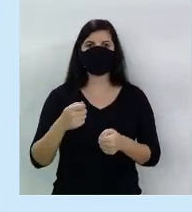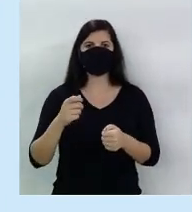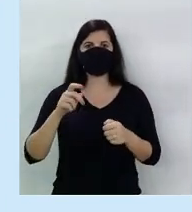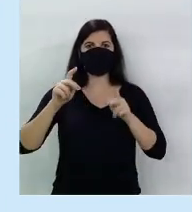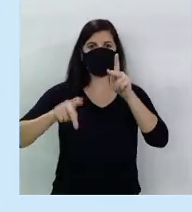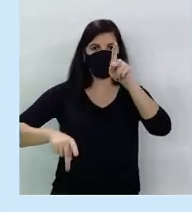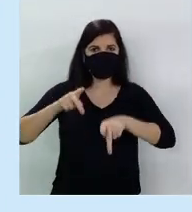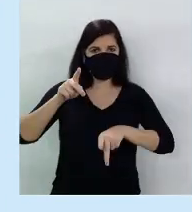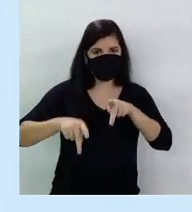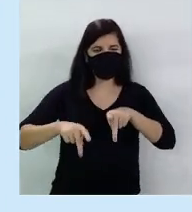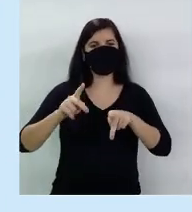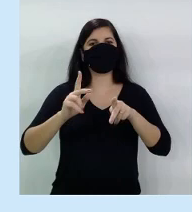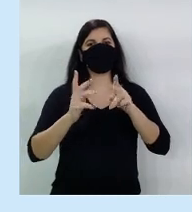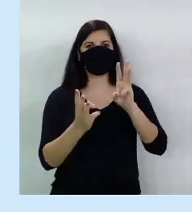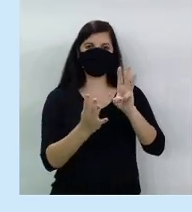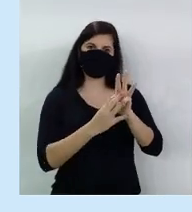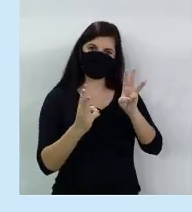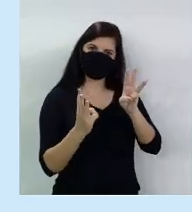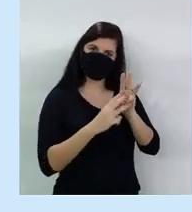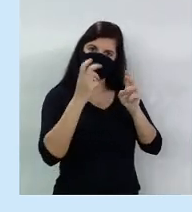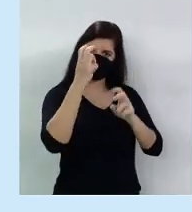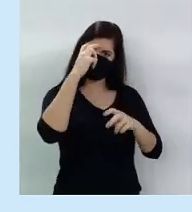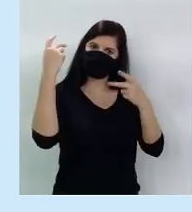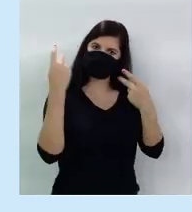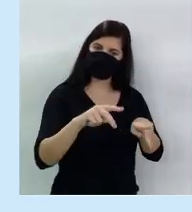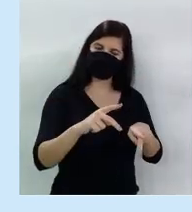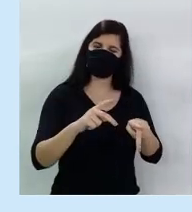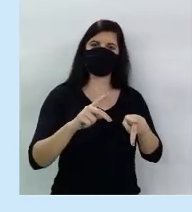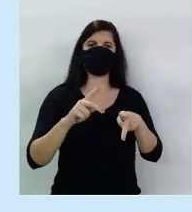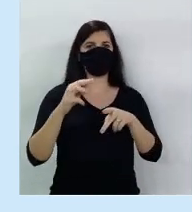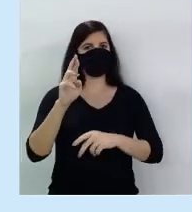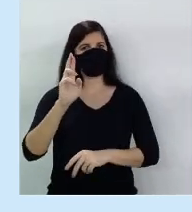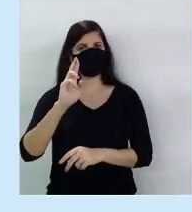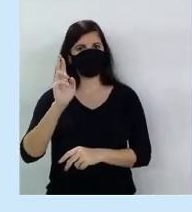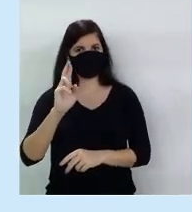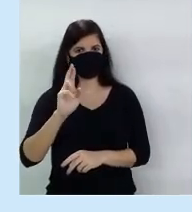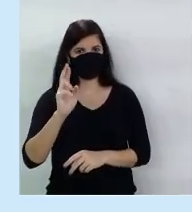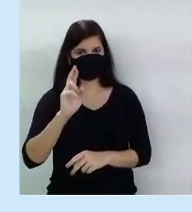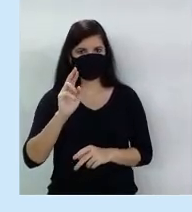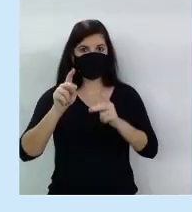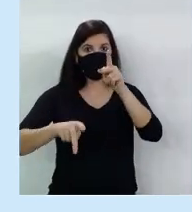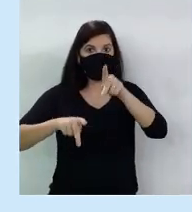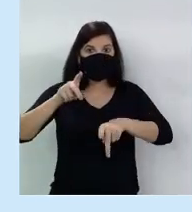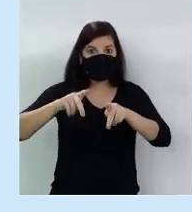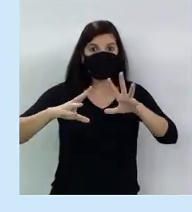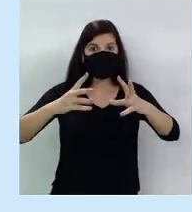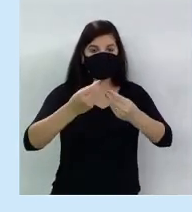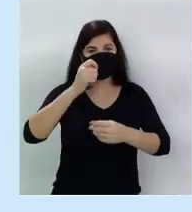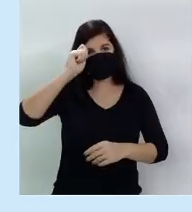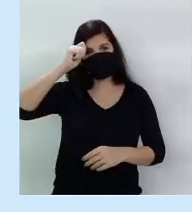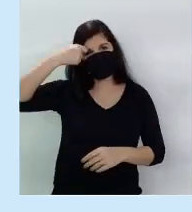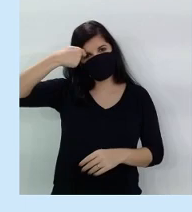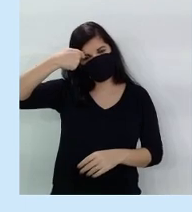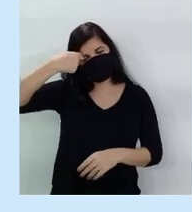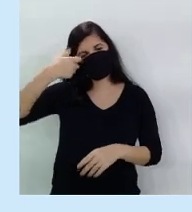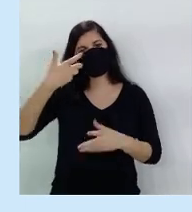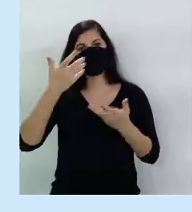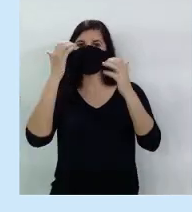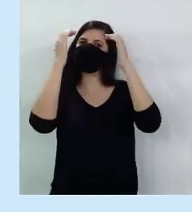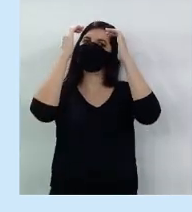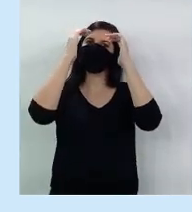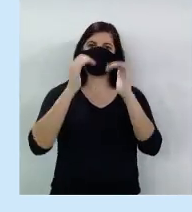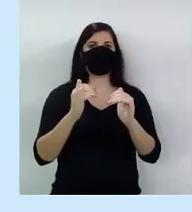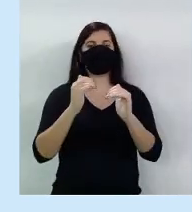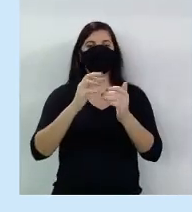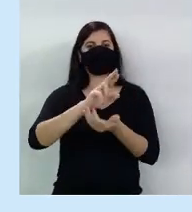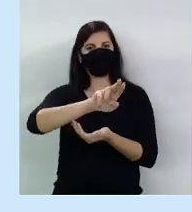povos indígenas e sua cultura, de suas tradições religiosas e dos povos africanos também. Então, respeito